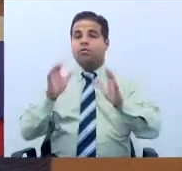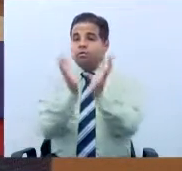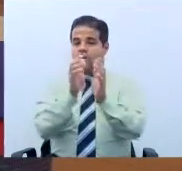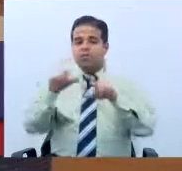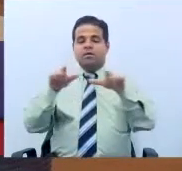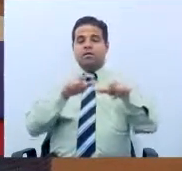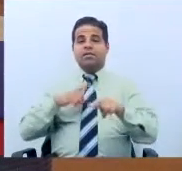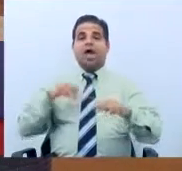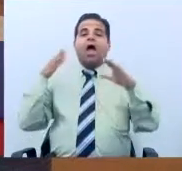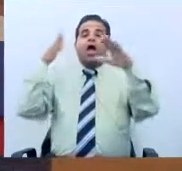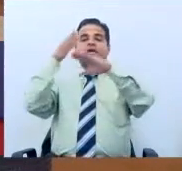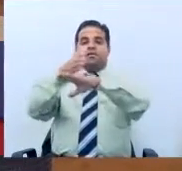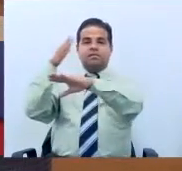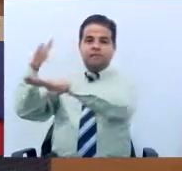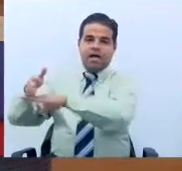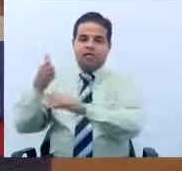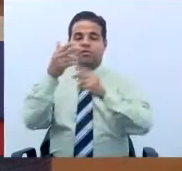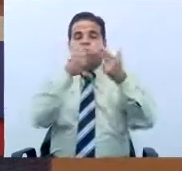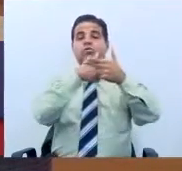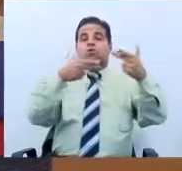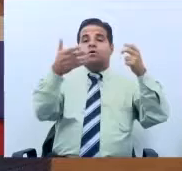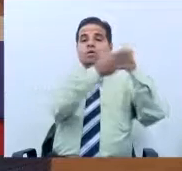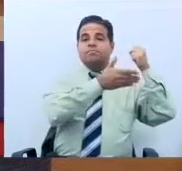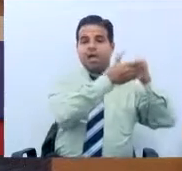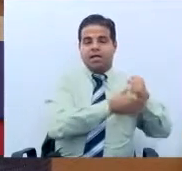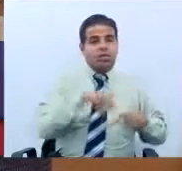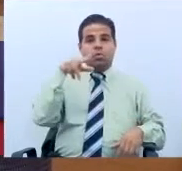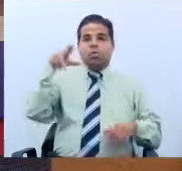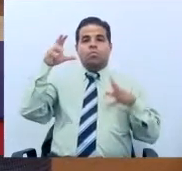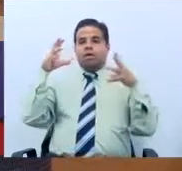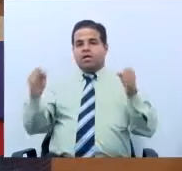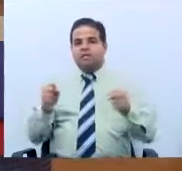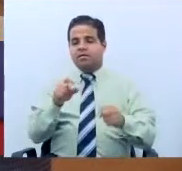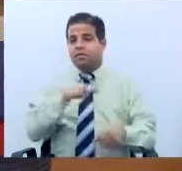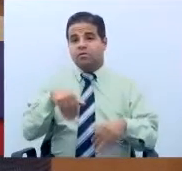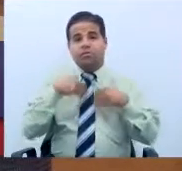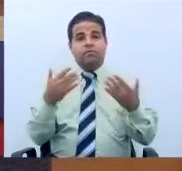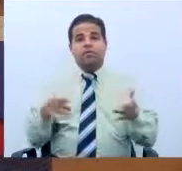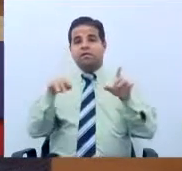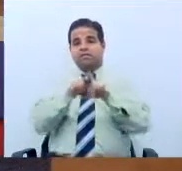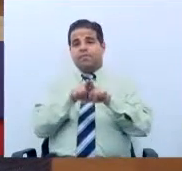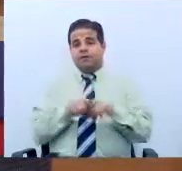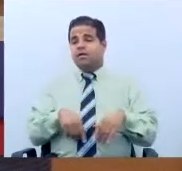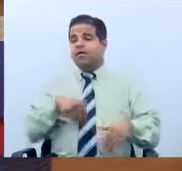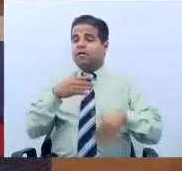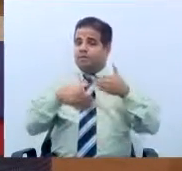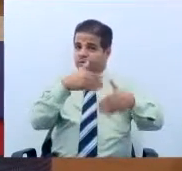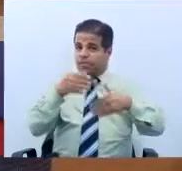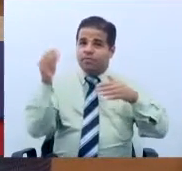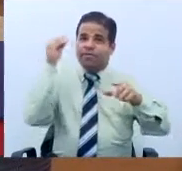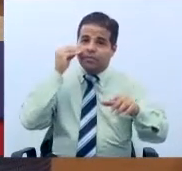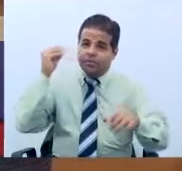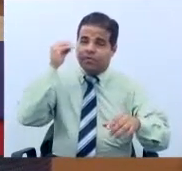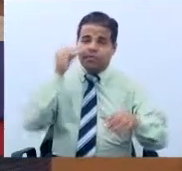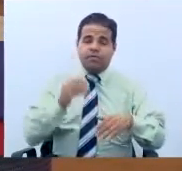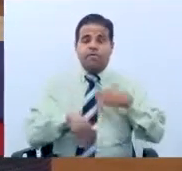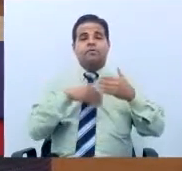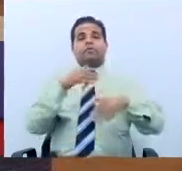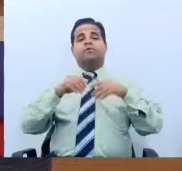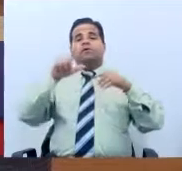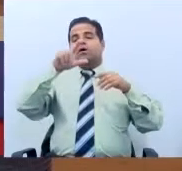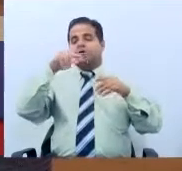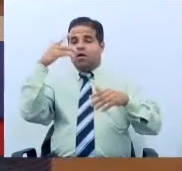trabalhadores ter acesso às coisas básicas, nunca aceitou. E várias vezes tentou derrubar o presidente Lula,